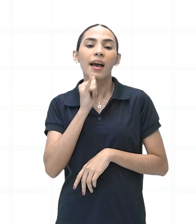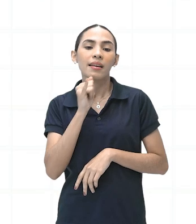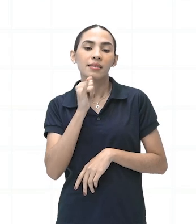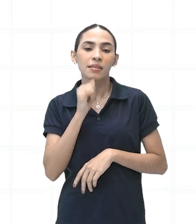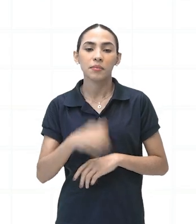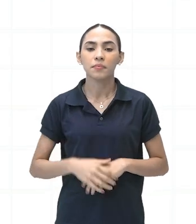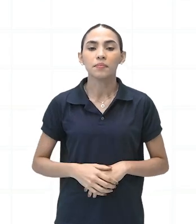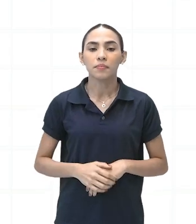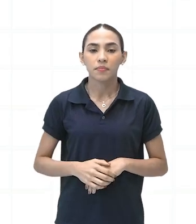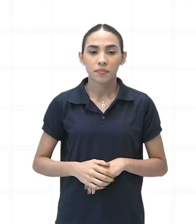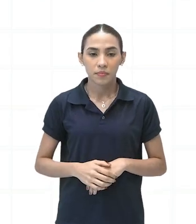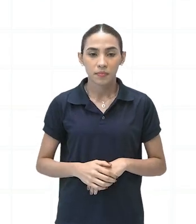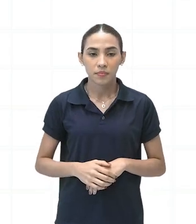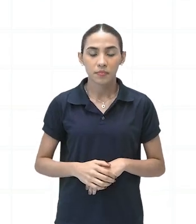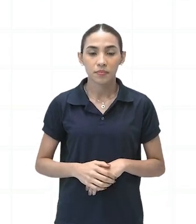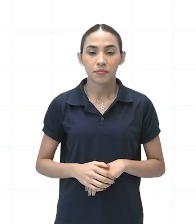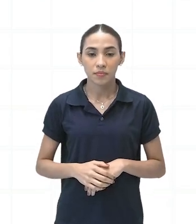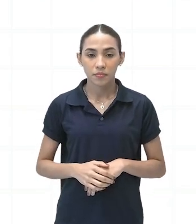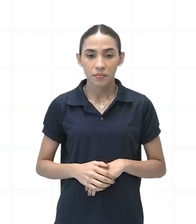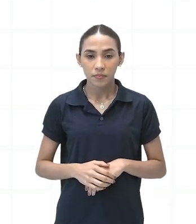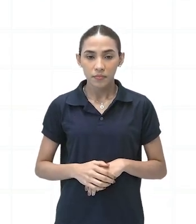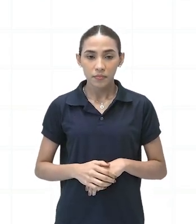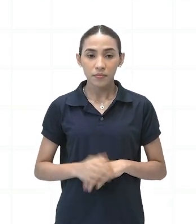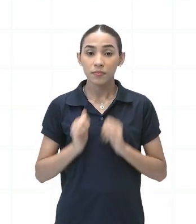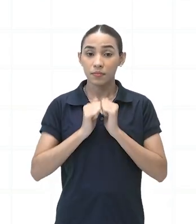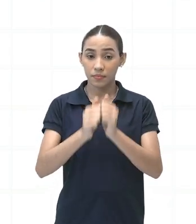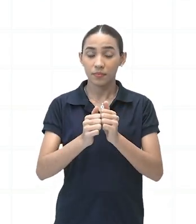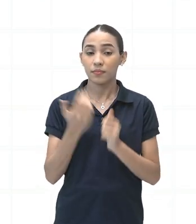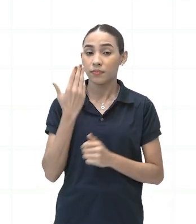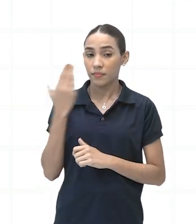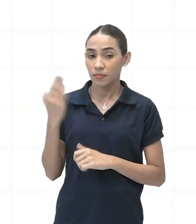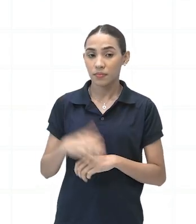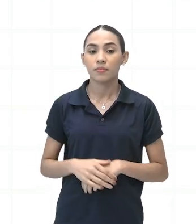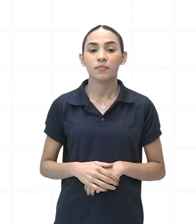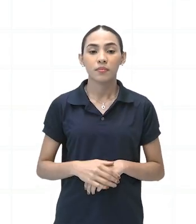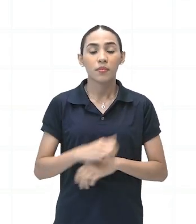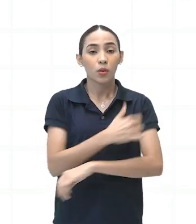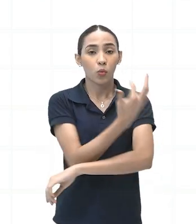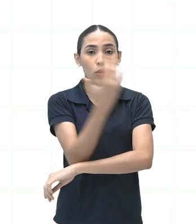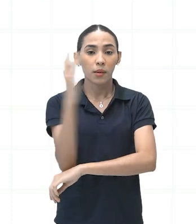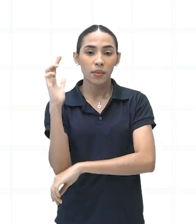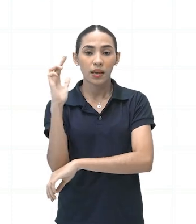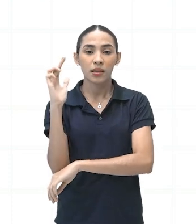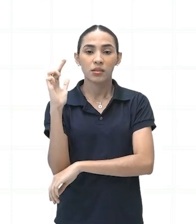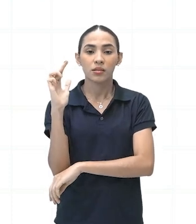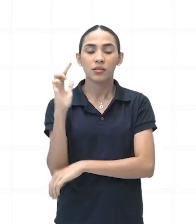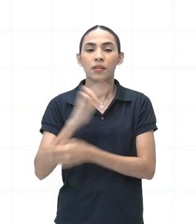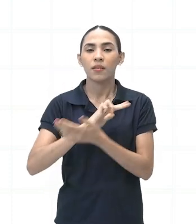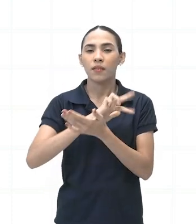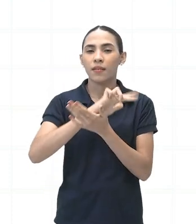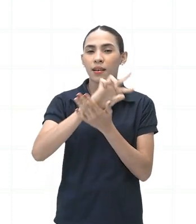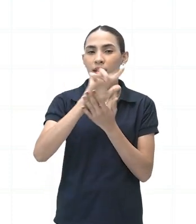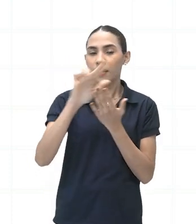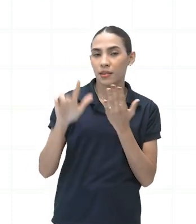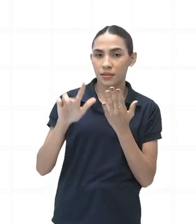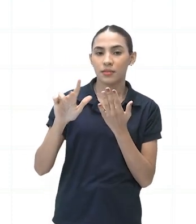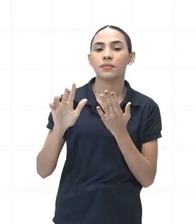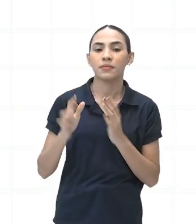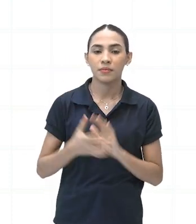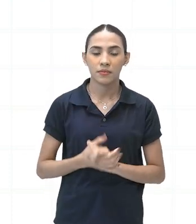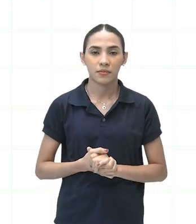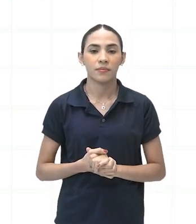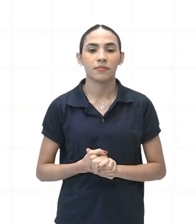um exemplo, olhem só, acompanhem comigo. Temos aí o meio ambiente é